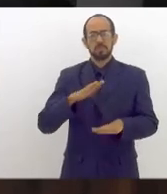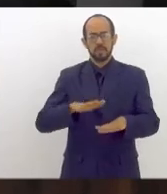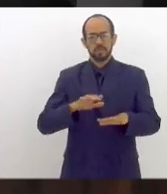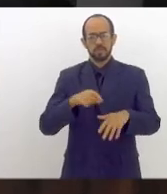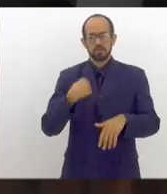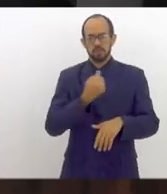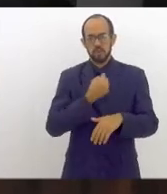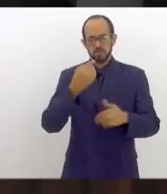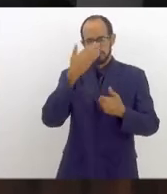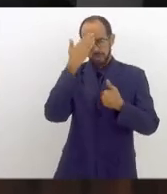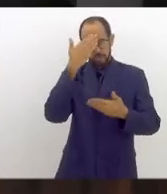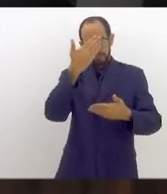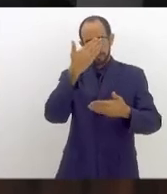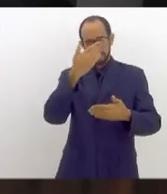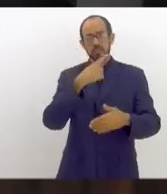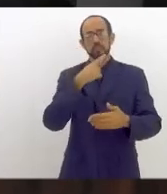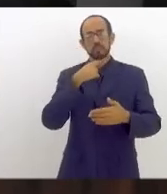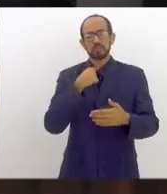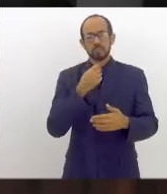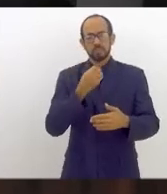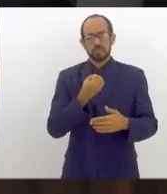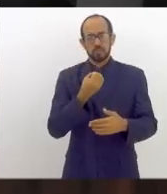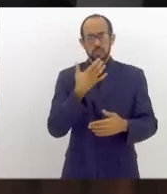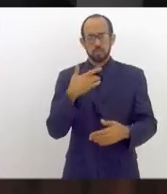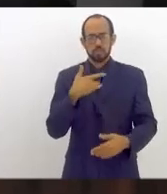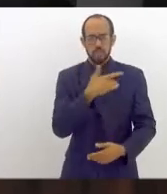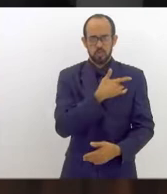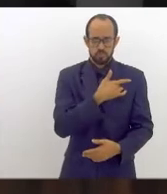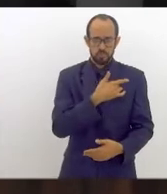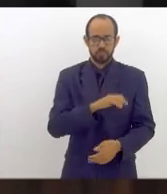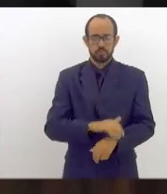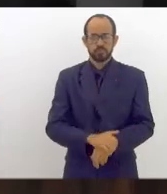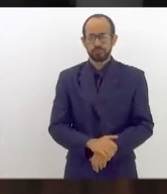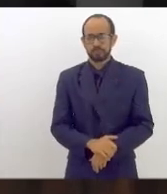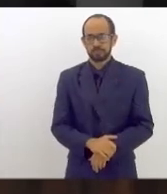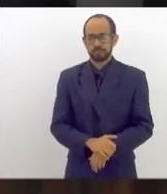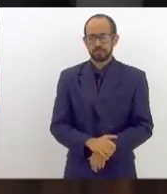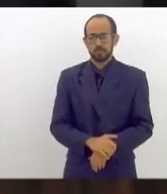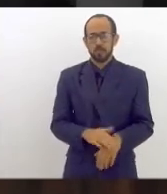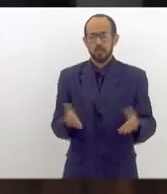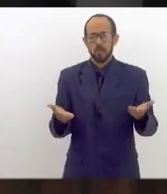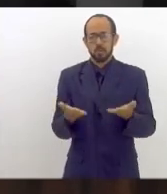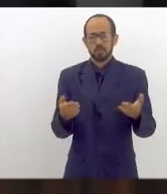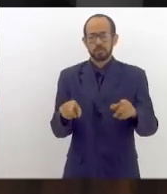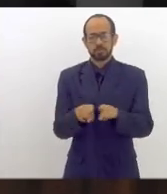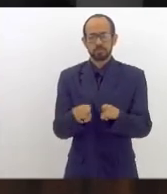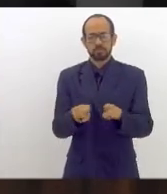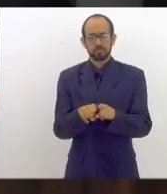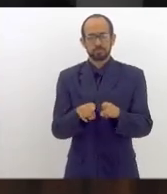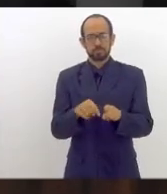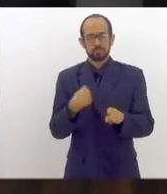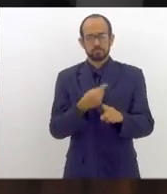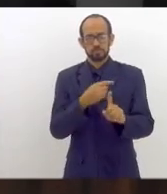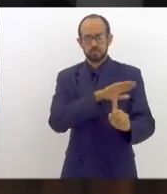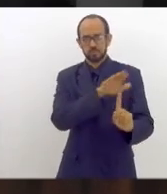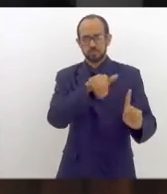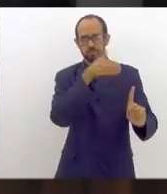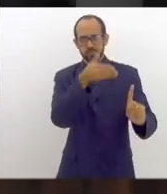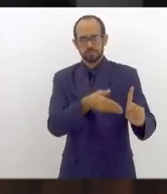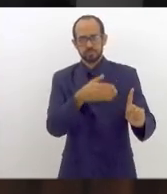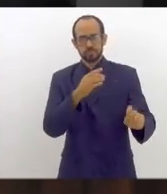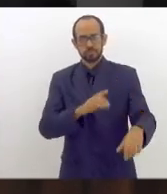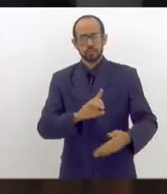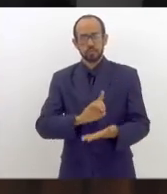e desejo de pronta a recuperação hoje também nós iríamos homenagear a Doutora Renata